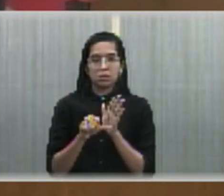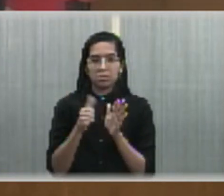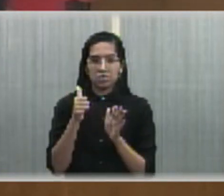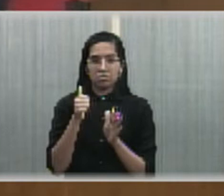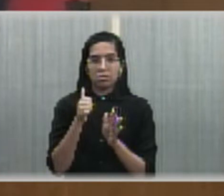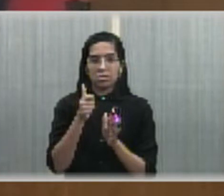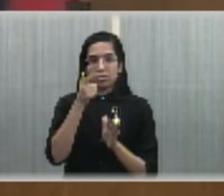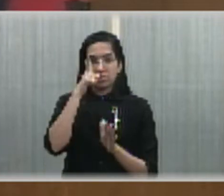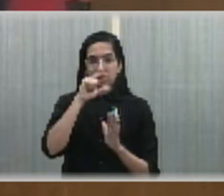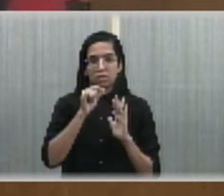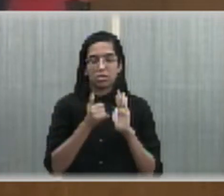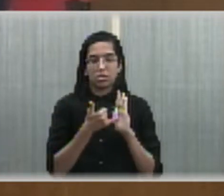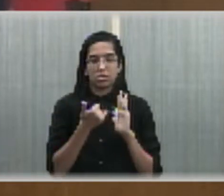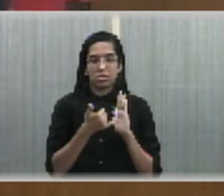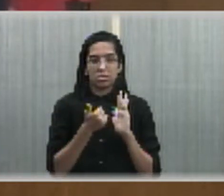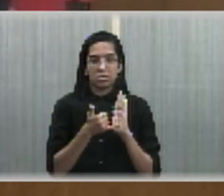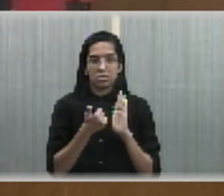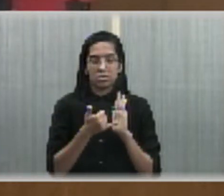inscrição.